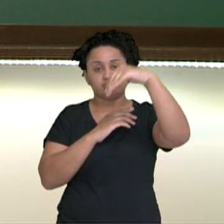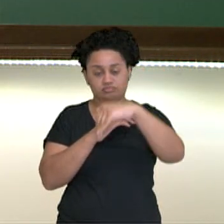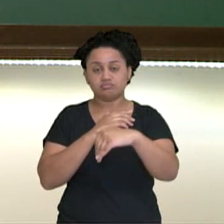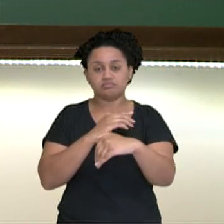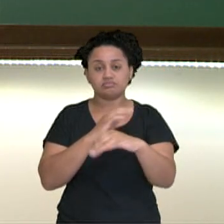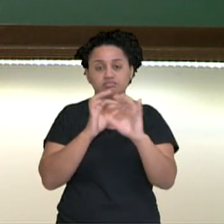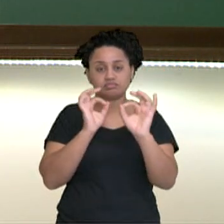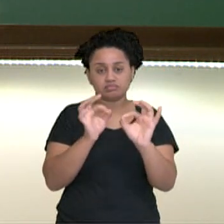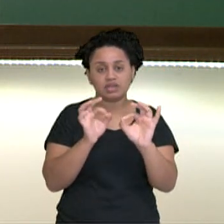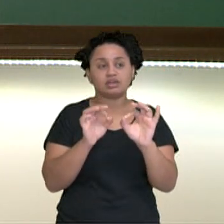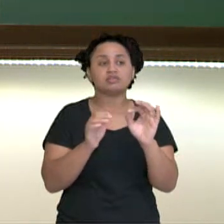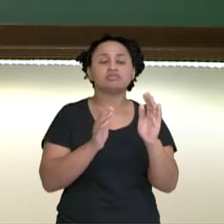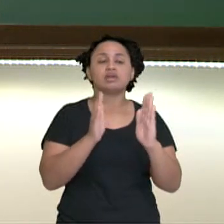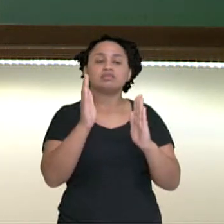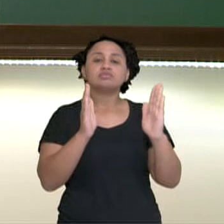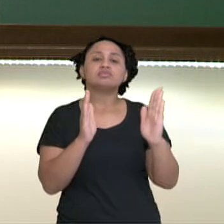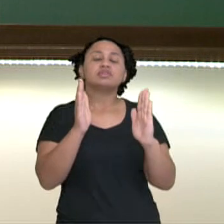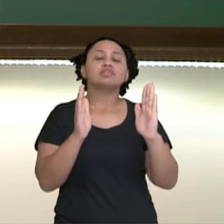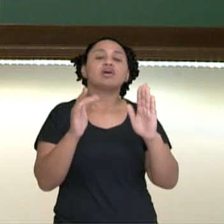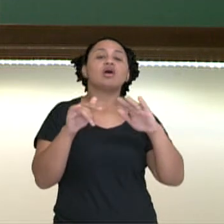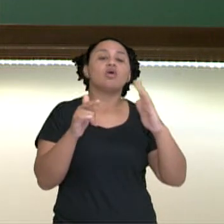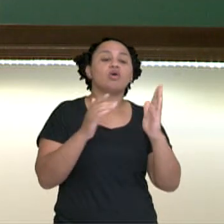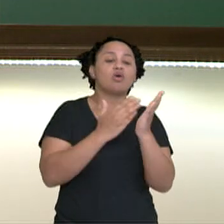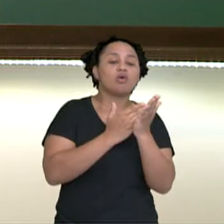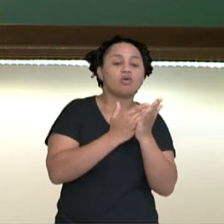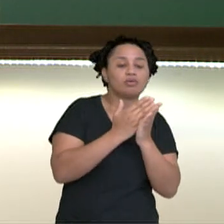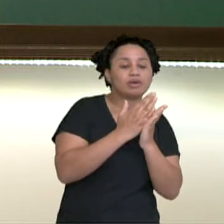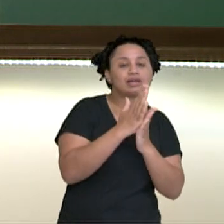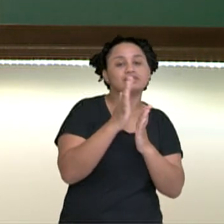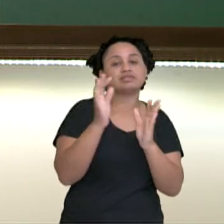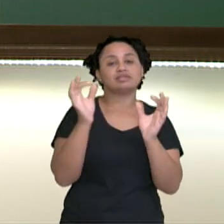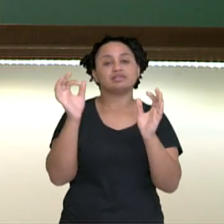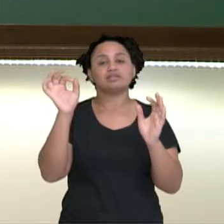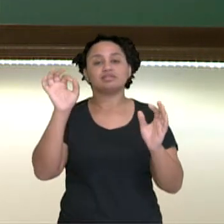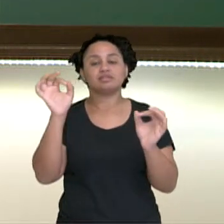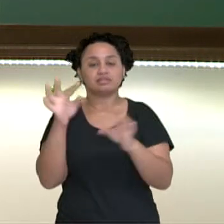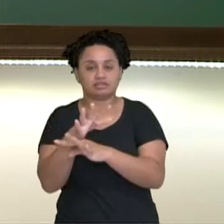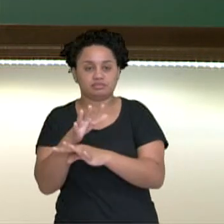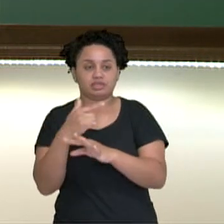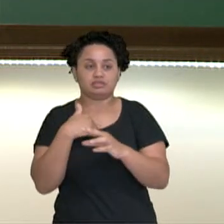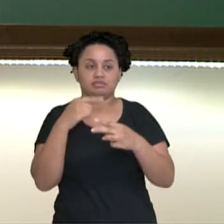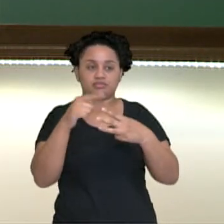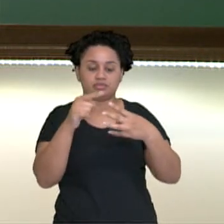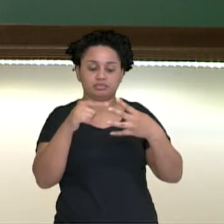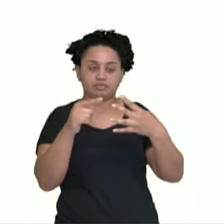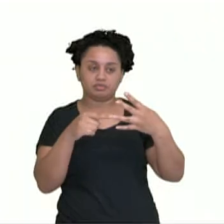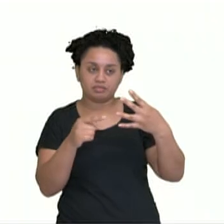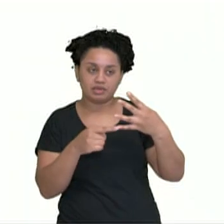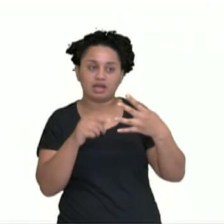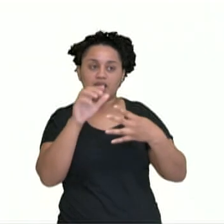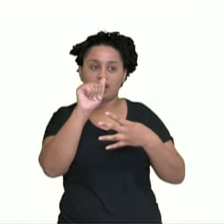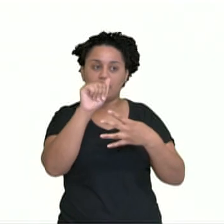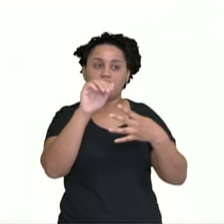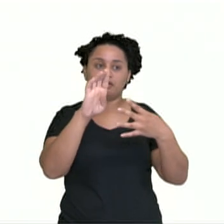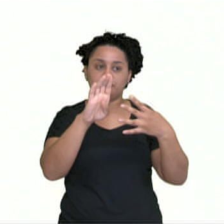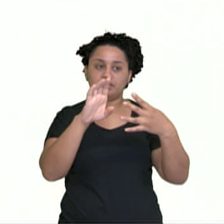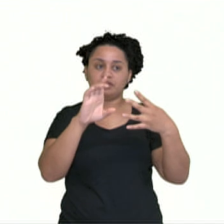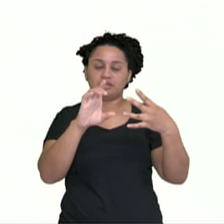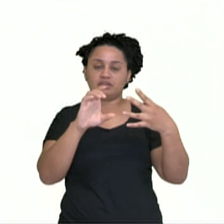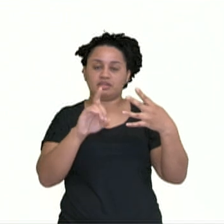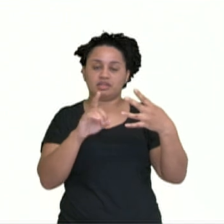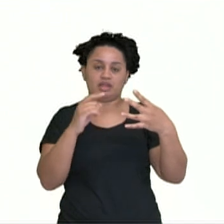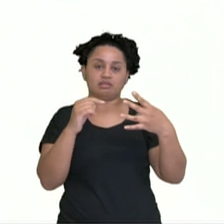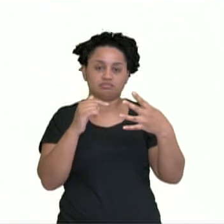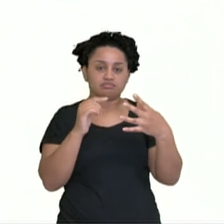decrescente. Intervalo é onde ele começa e onde ele termina. As alternativas de resposta que você tem, do menos infinito até o